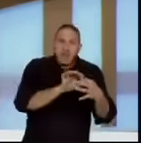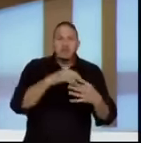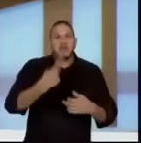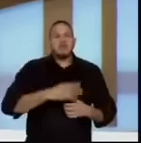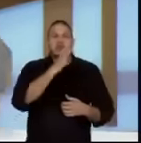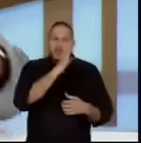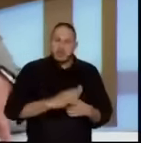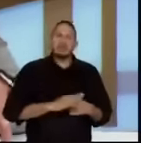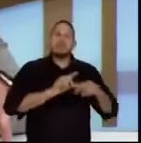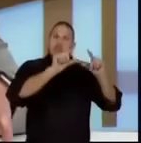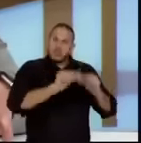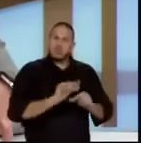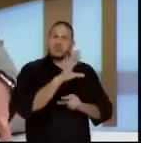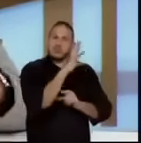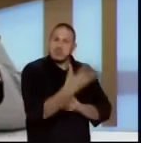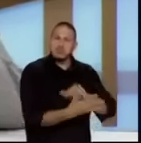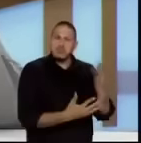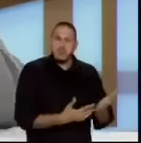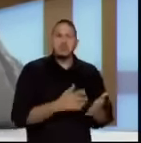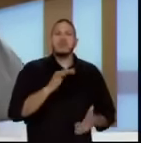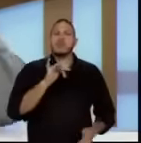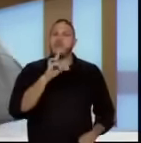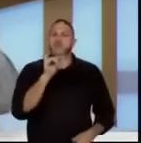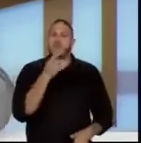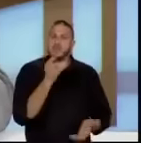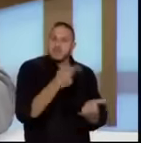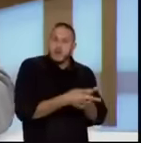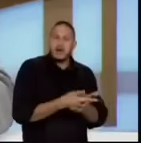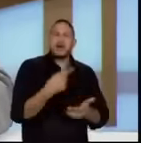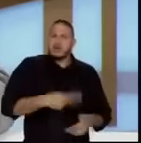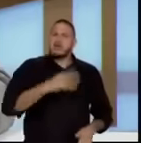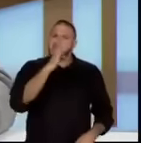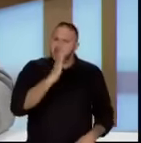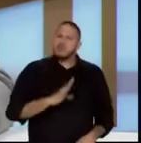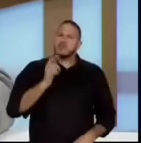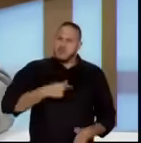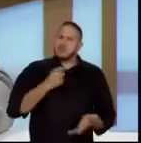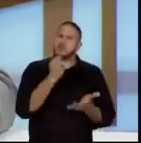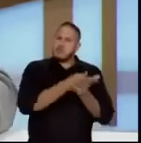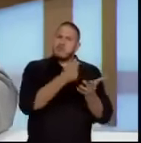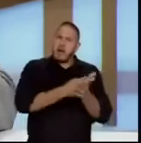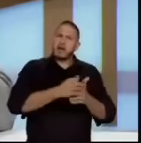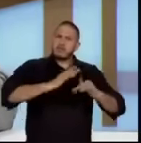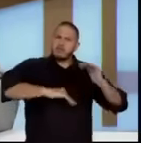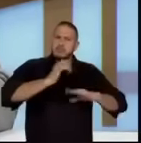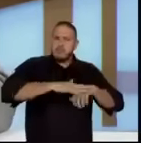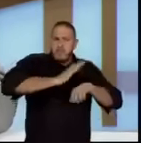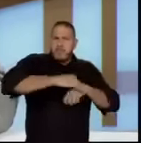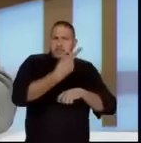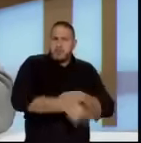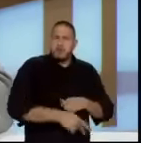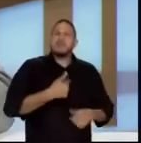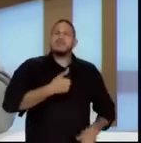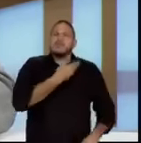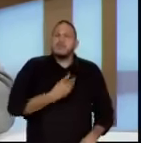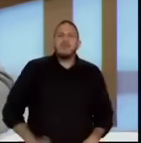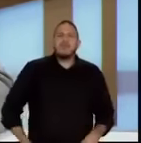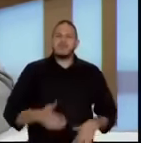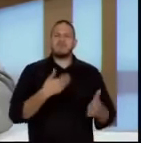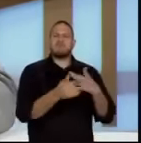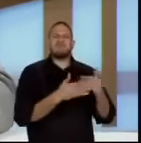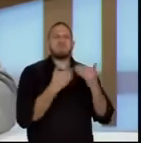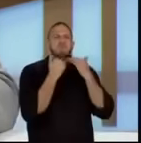reduz o desmatamento, o fundo paga. Então, assim, o Brasil já vinha sendo pago pelos seus resultados. O governo está esnobando